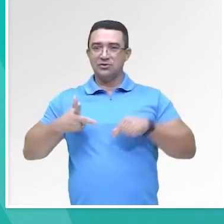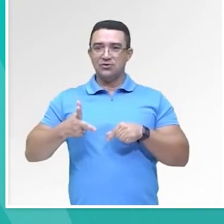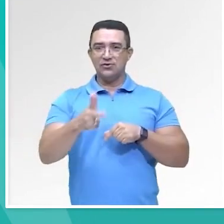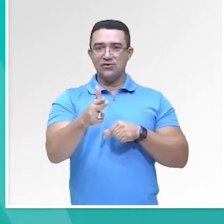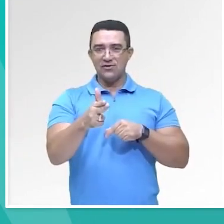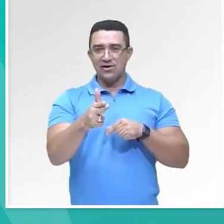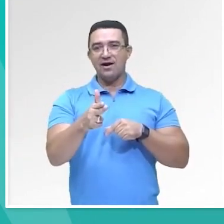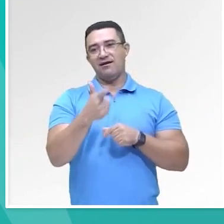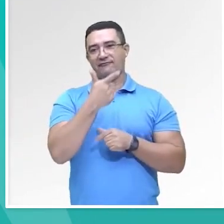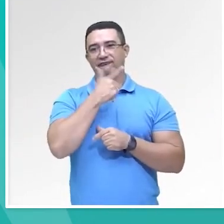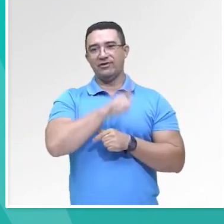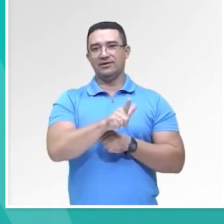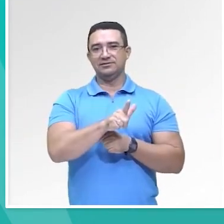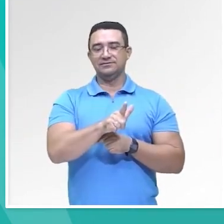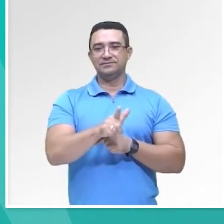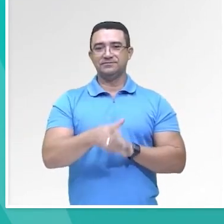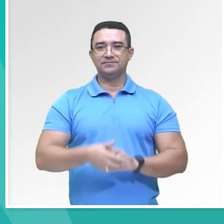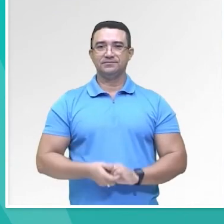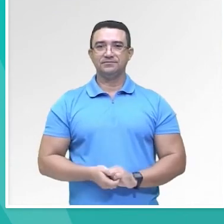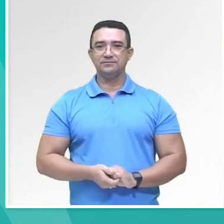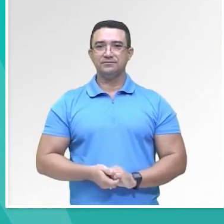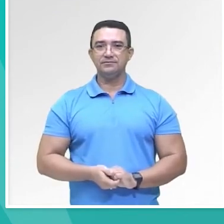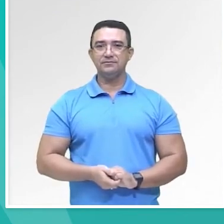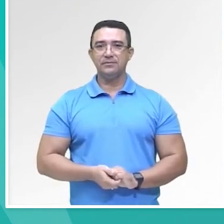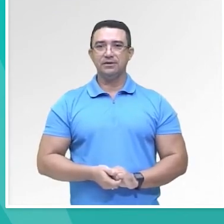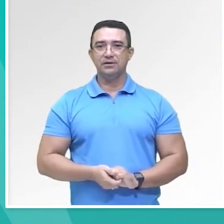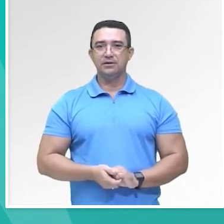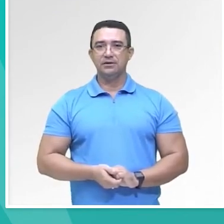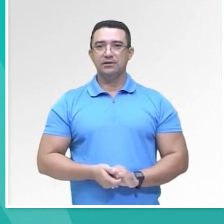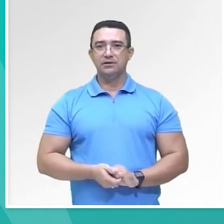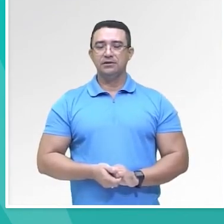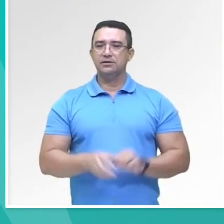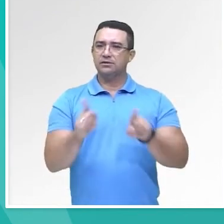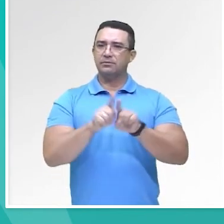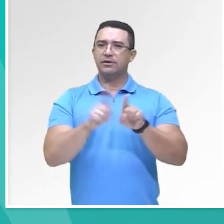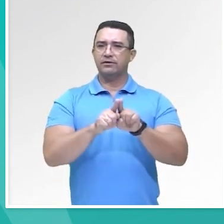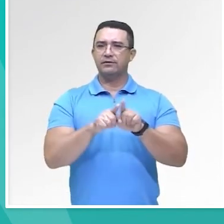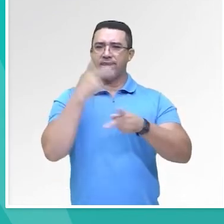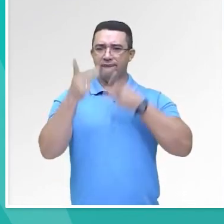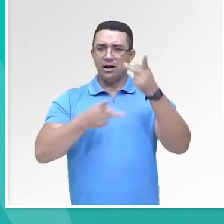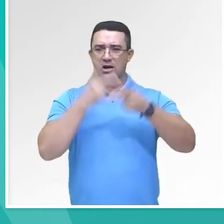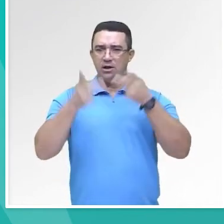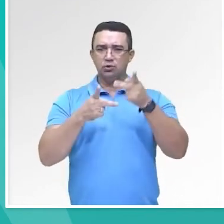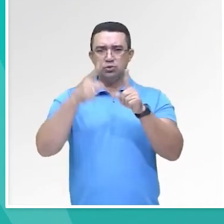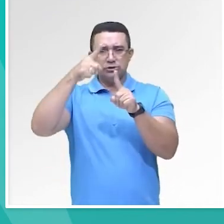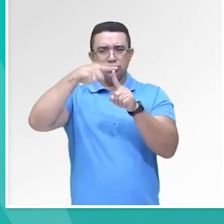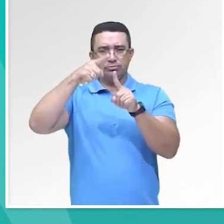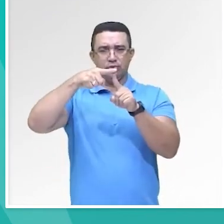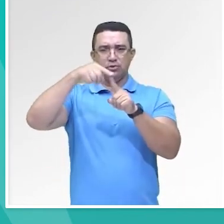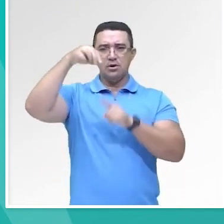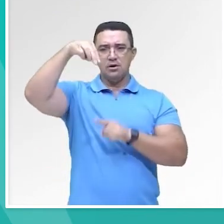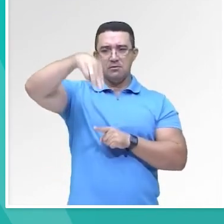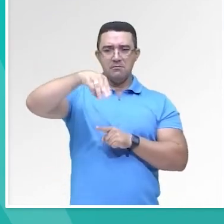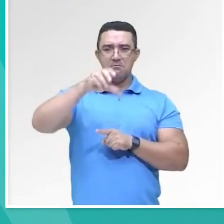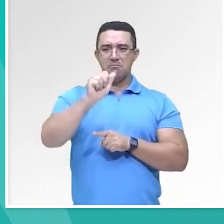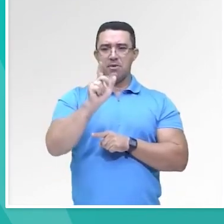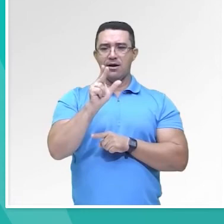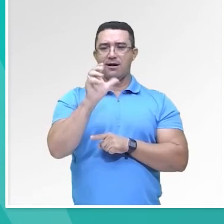certo? E falando um pouquinho mais a respeito da maratona, eu trouxe para vocês